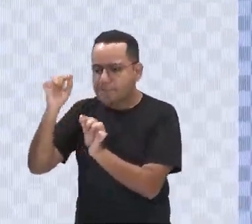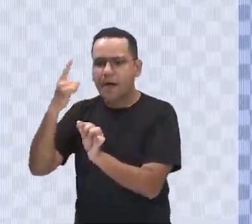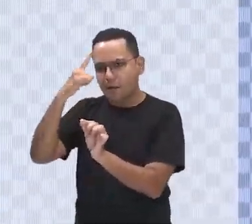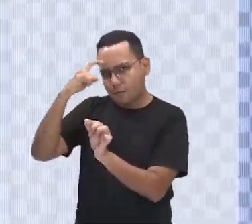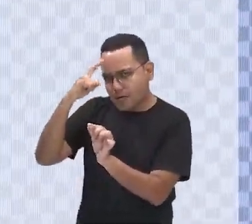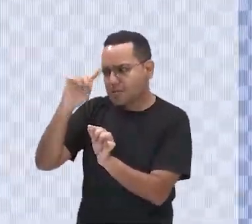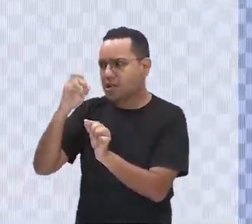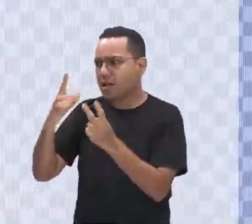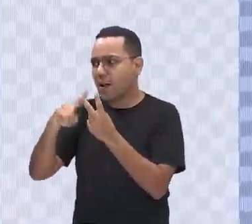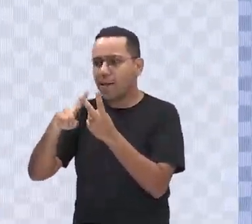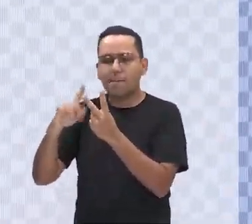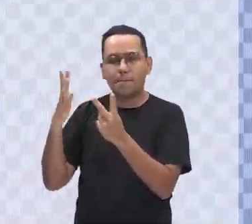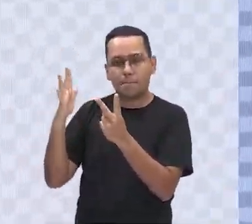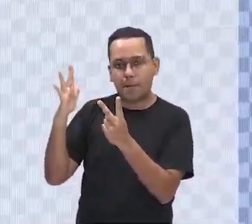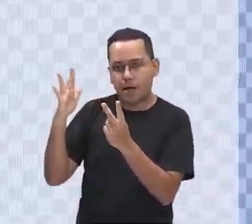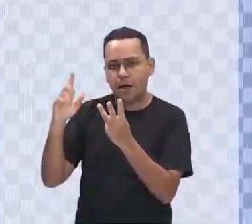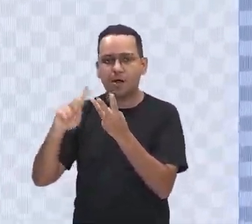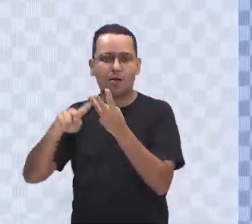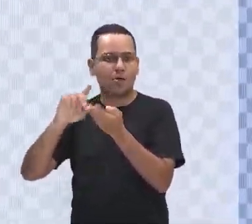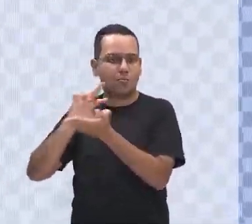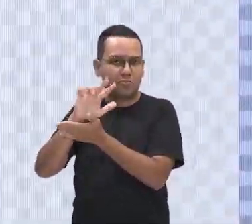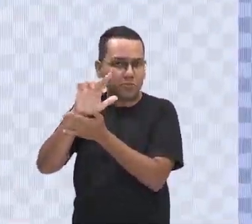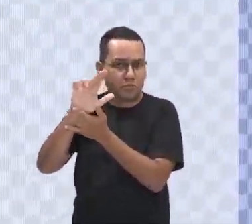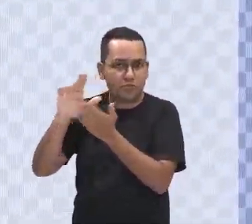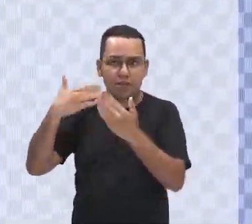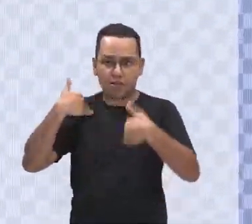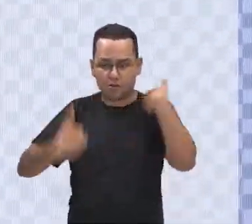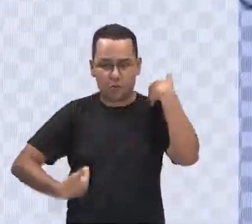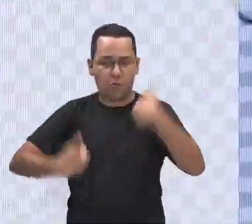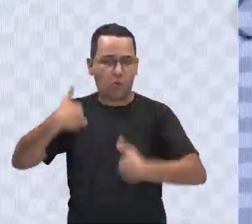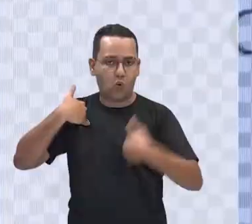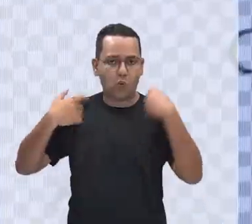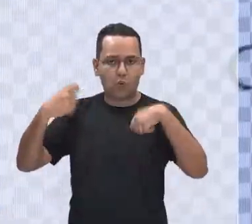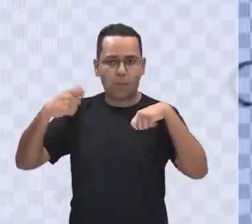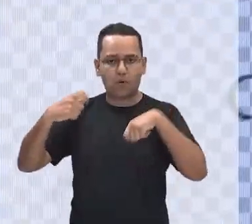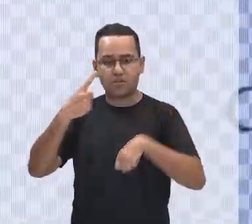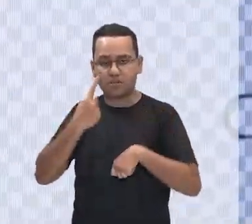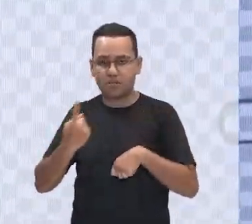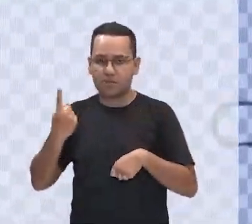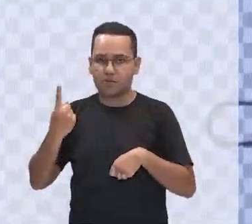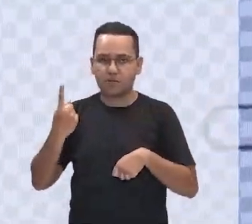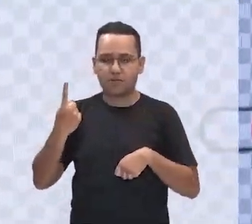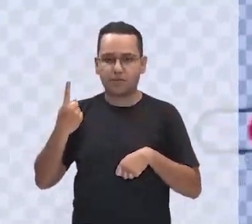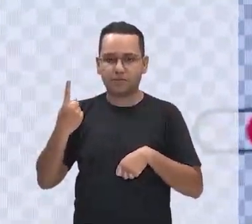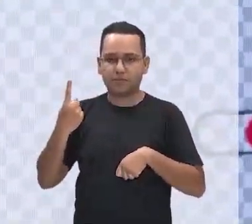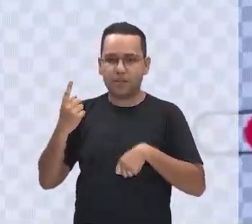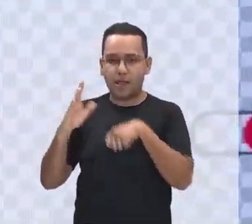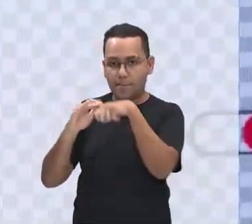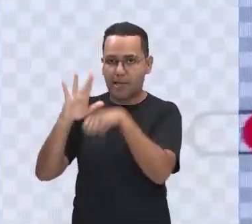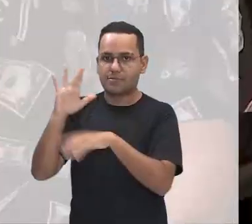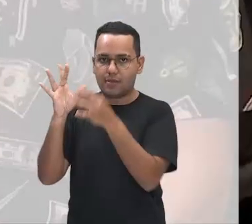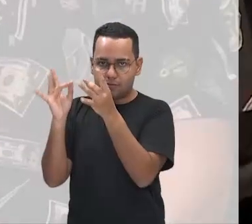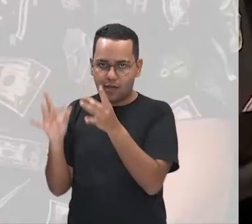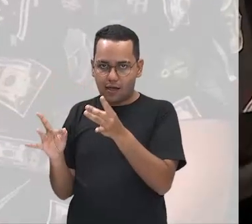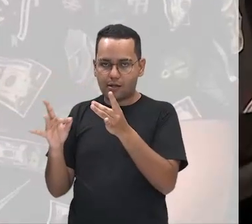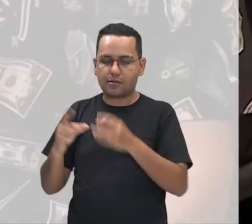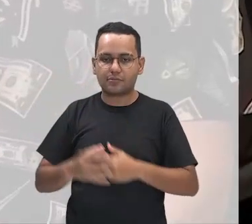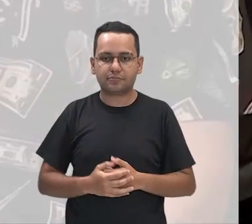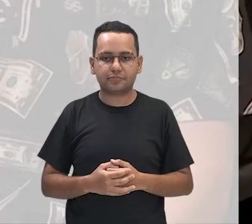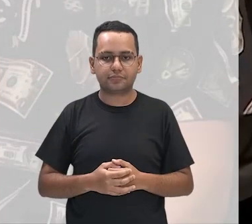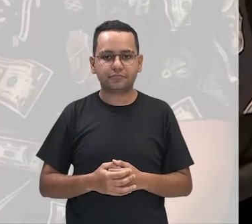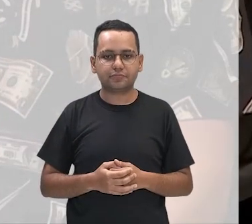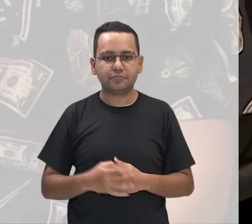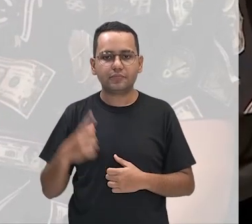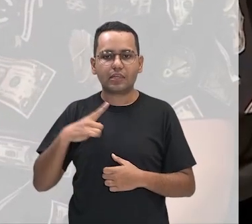então a mão no seu antebraço, seu antebraço no braço, o braço no corpo, que é onde vai ser mexido,